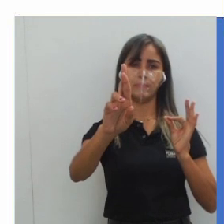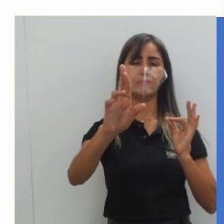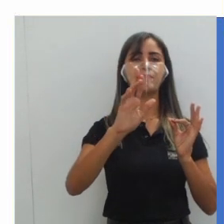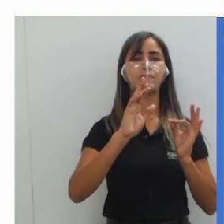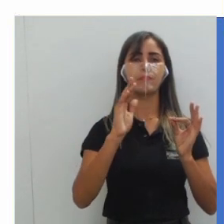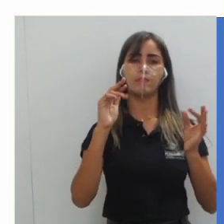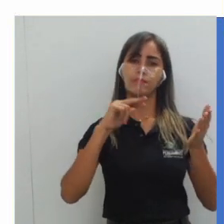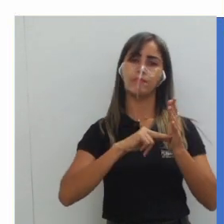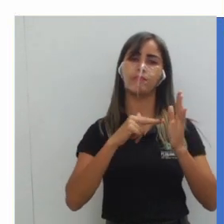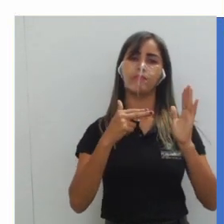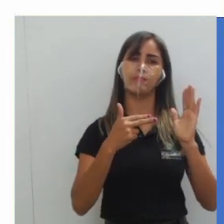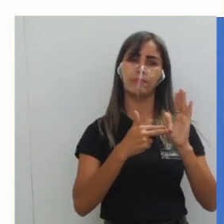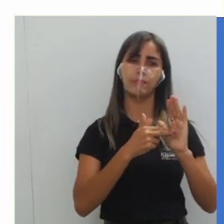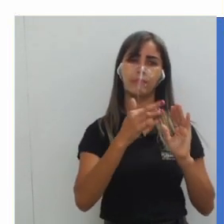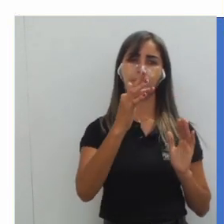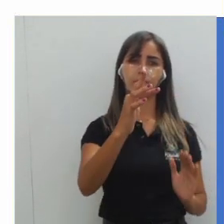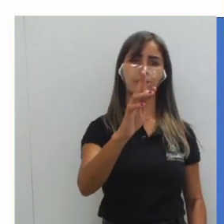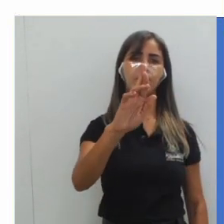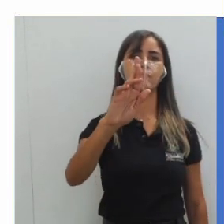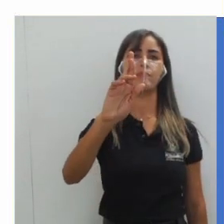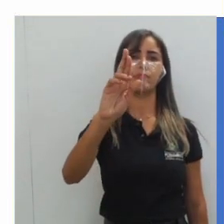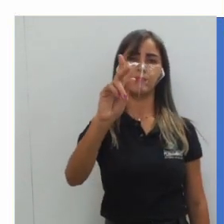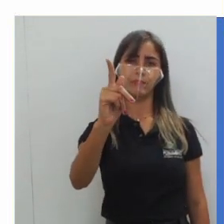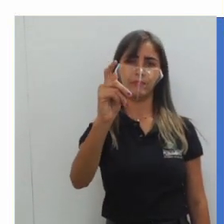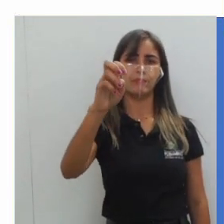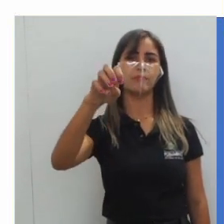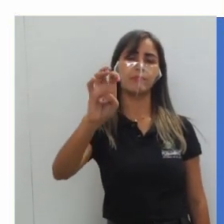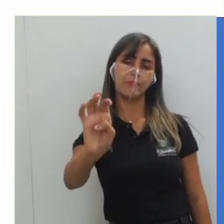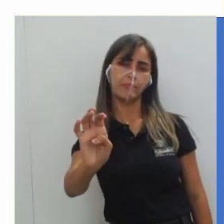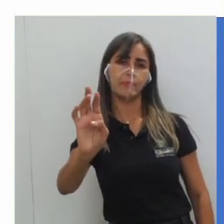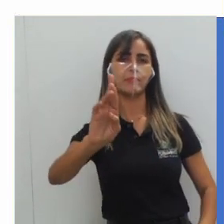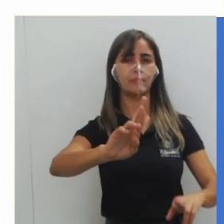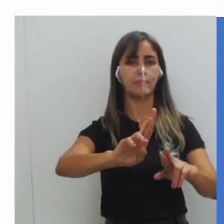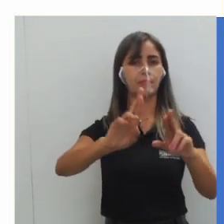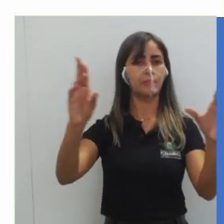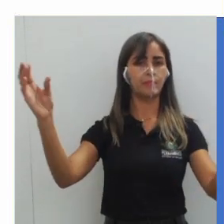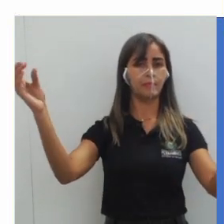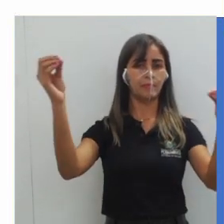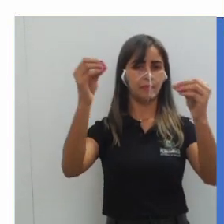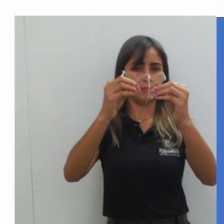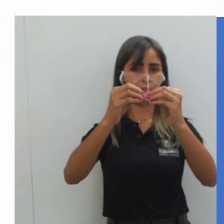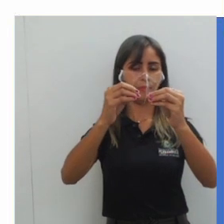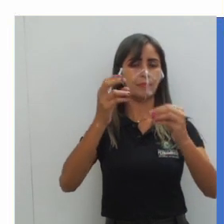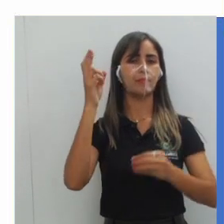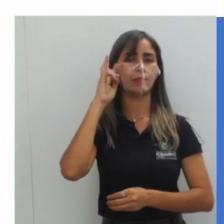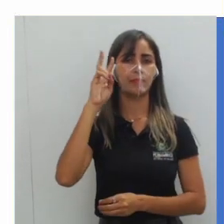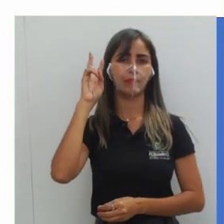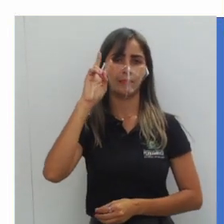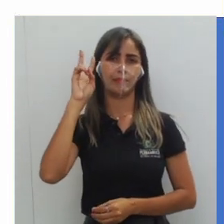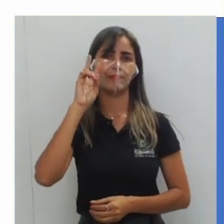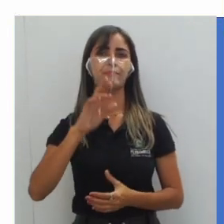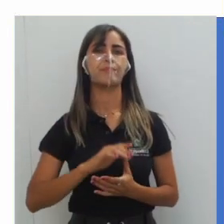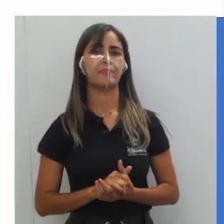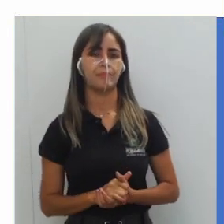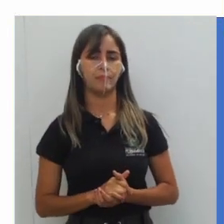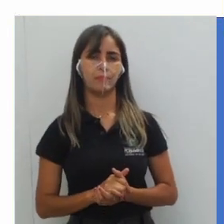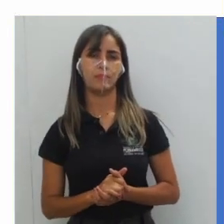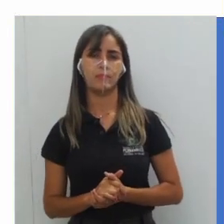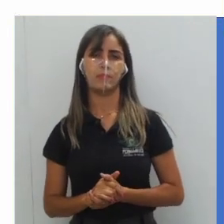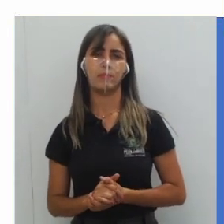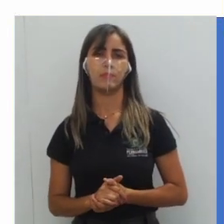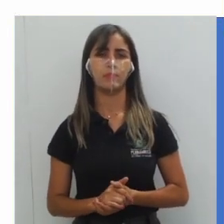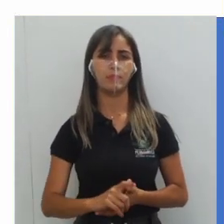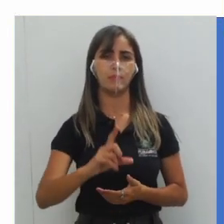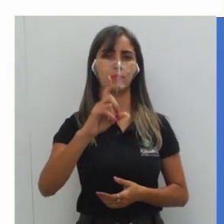passa a ser farther ou further, que a tradução é a mesma, né? E claro, lembrando